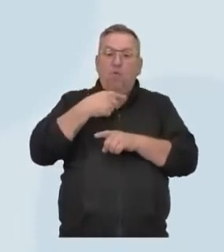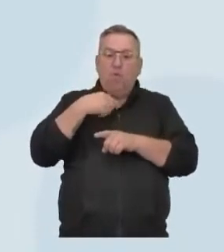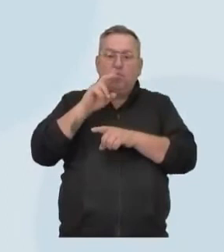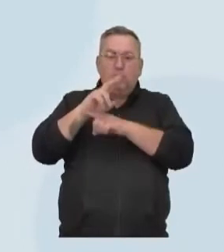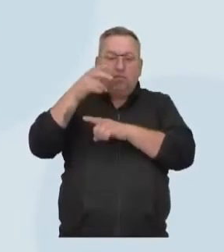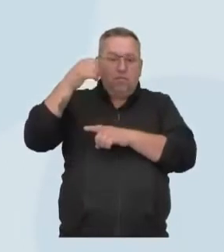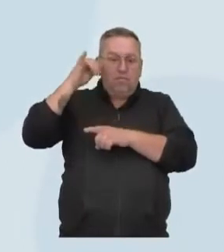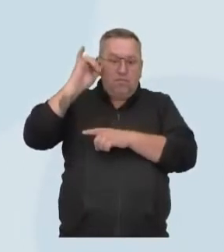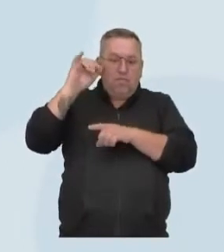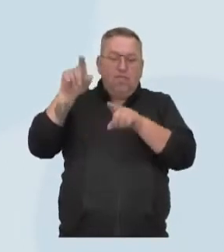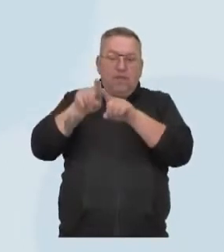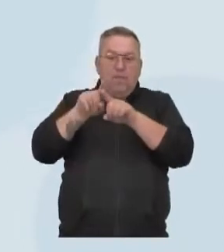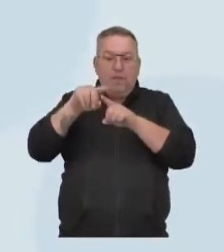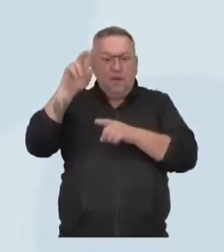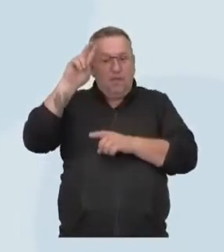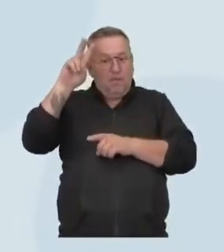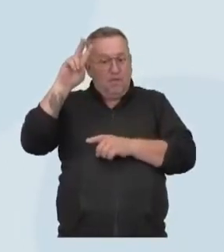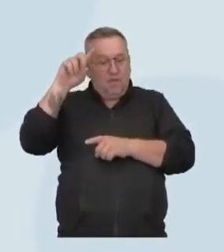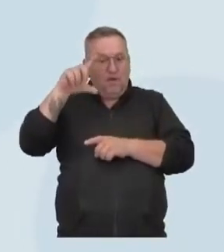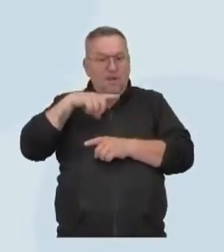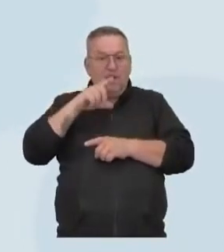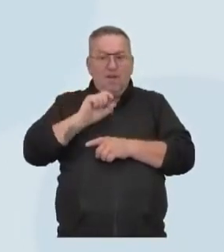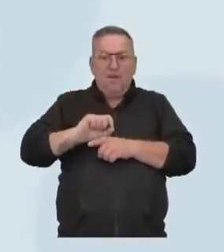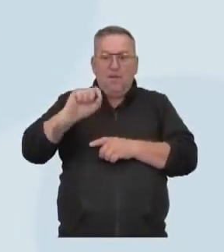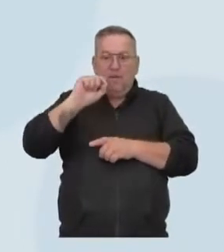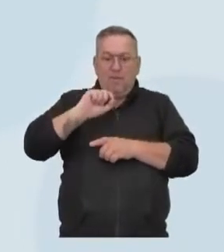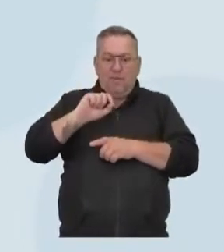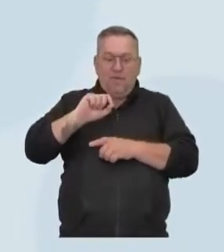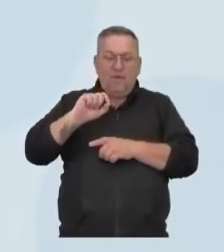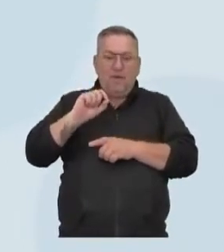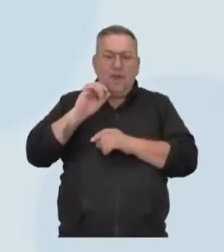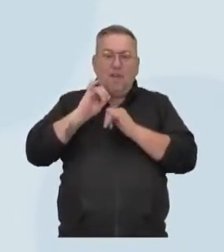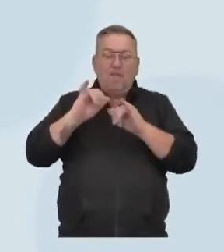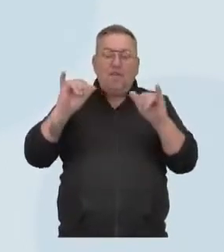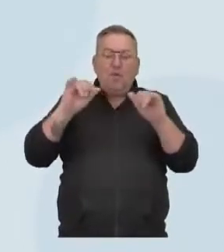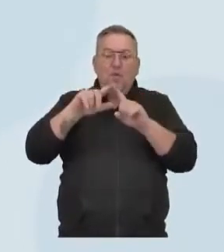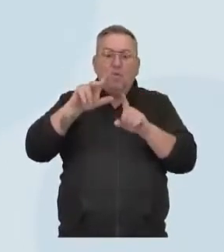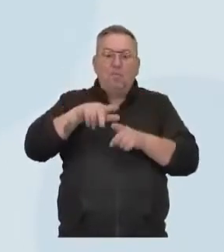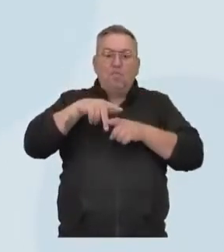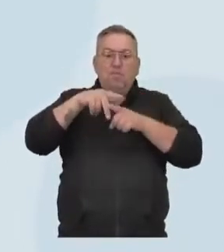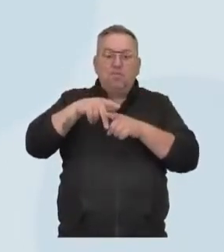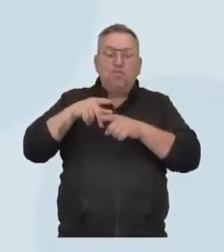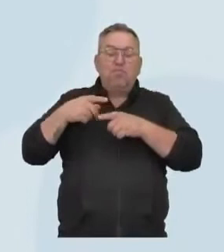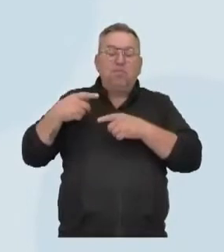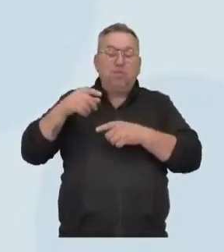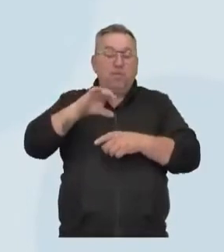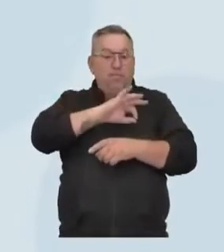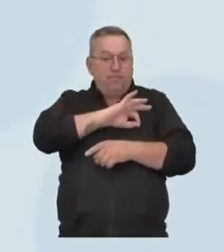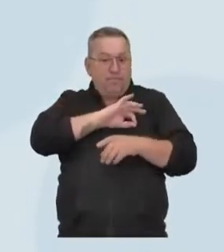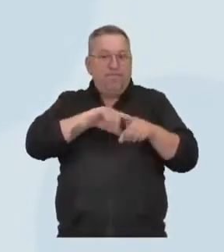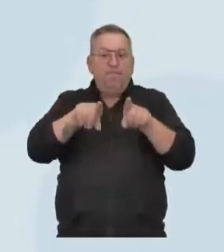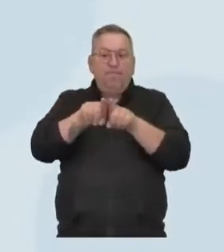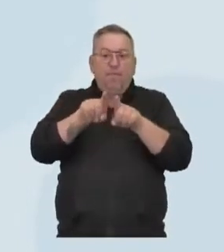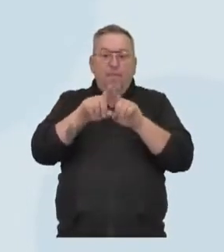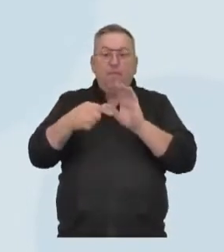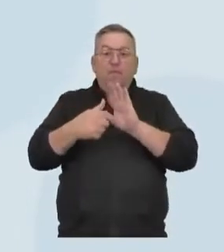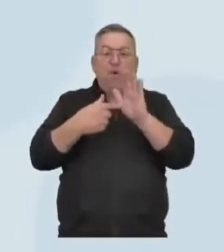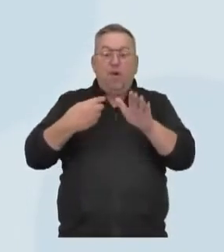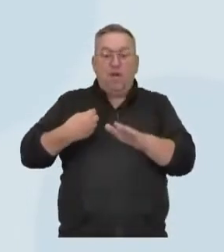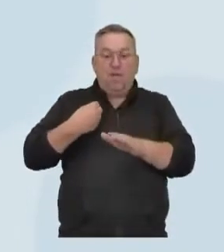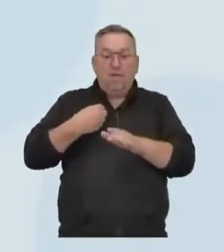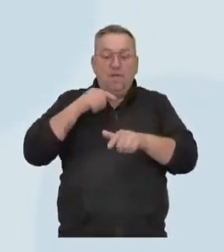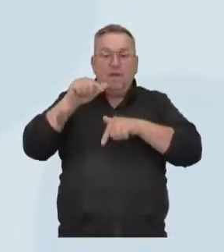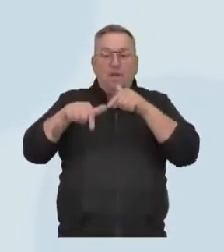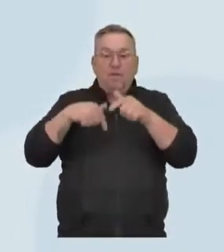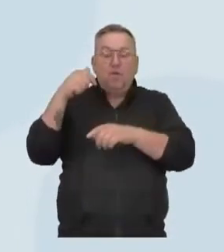Blau Nunes, e as histórias, em geral, narram aventuras de peões e soldados. As narrativas retratam a vida do gaúcho